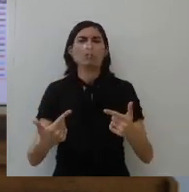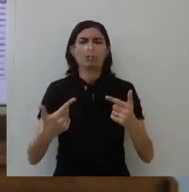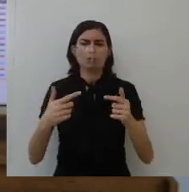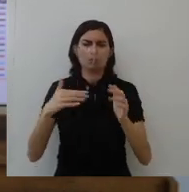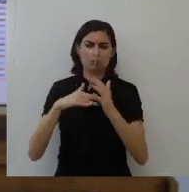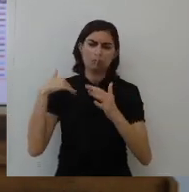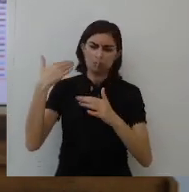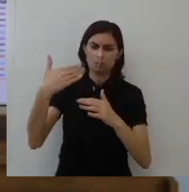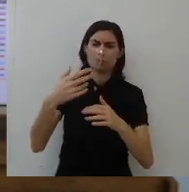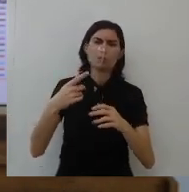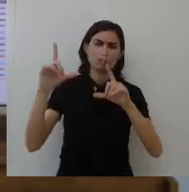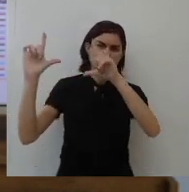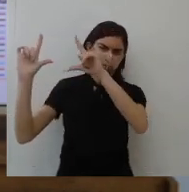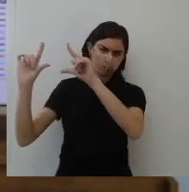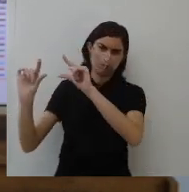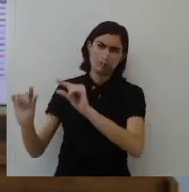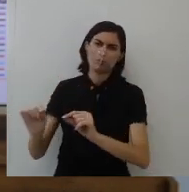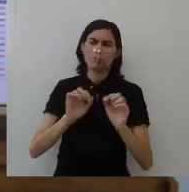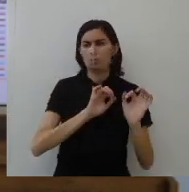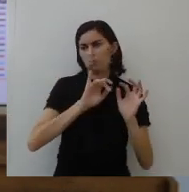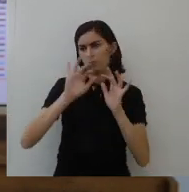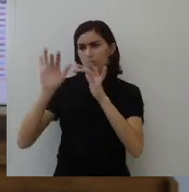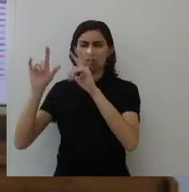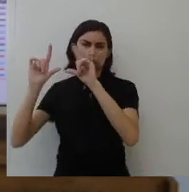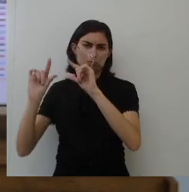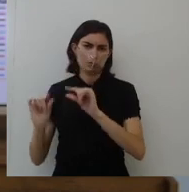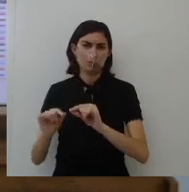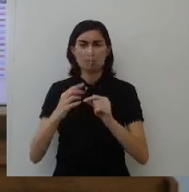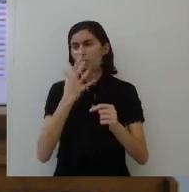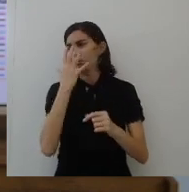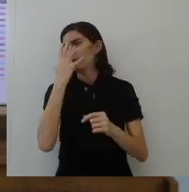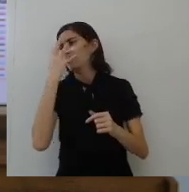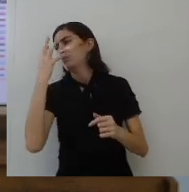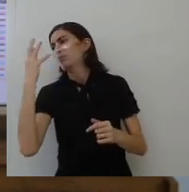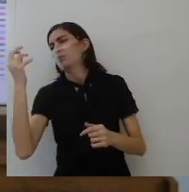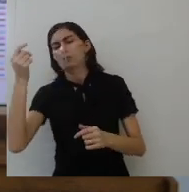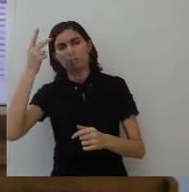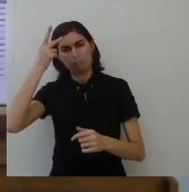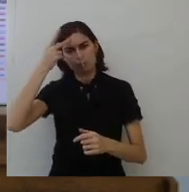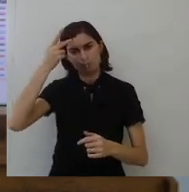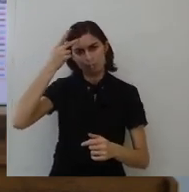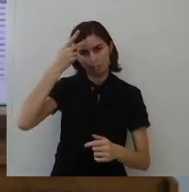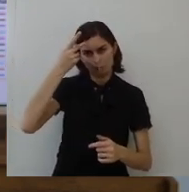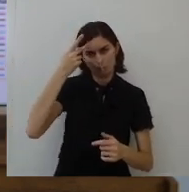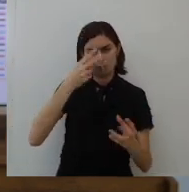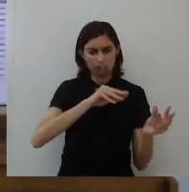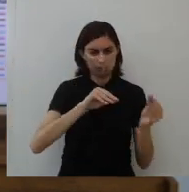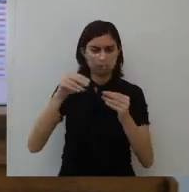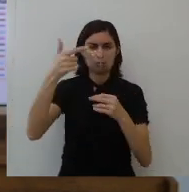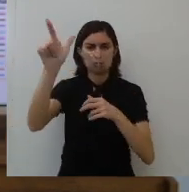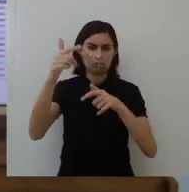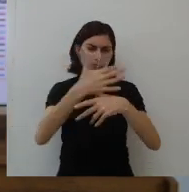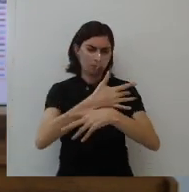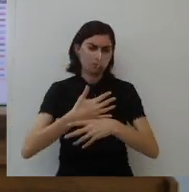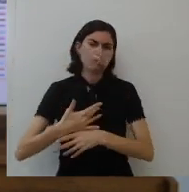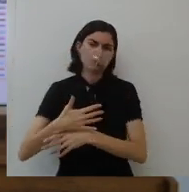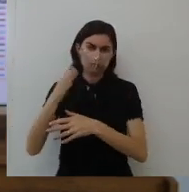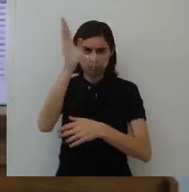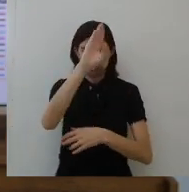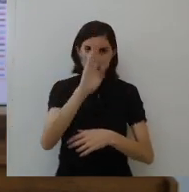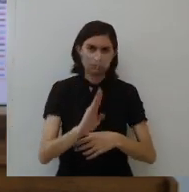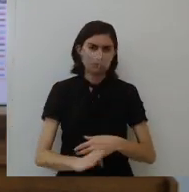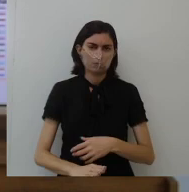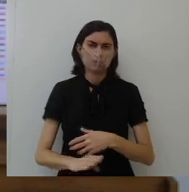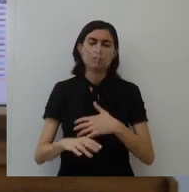últimas décadas a gente tem uma diminuição desse fluxo, mas essa atração de São Paulo por exemplo, para outras cidades do